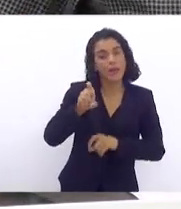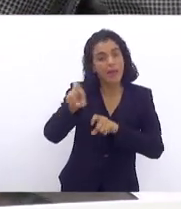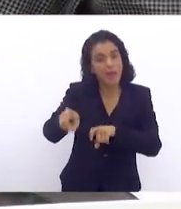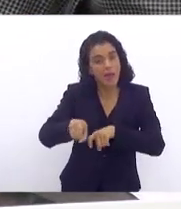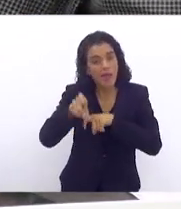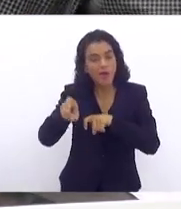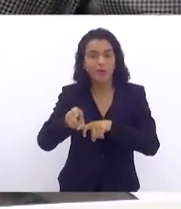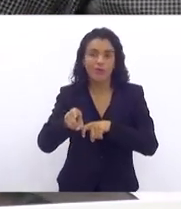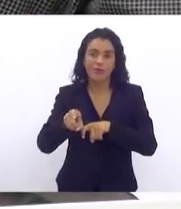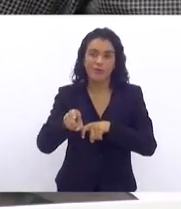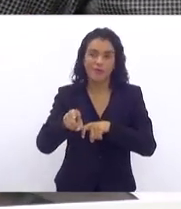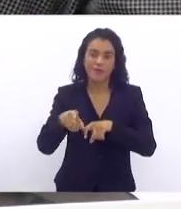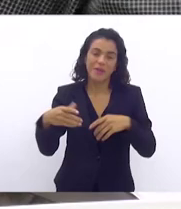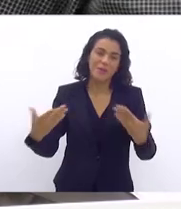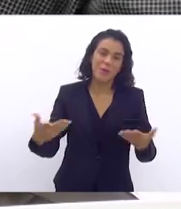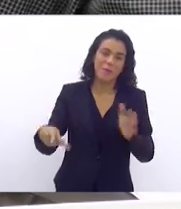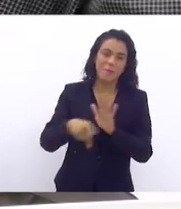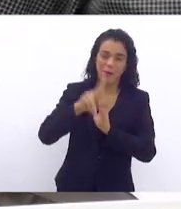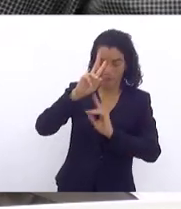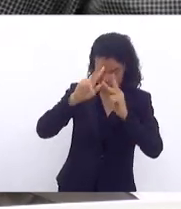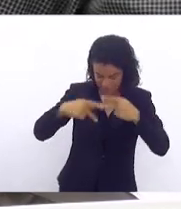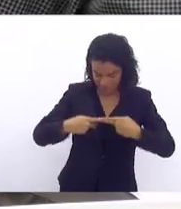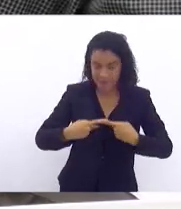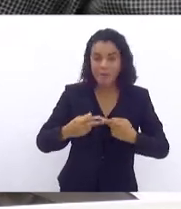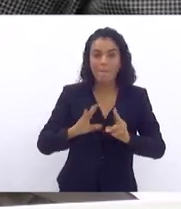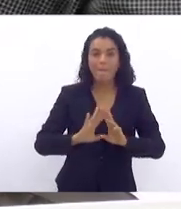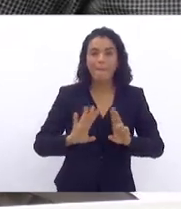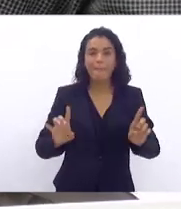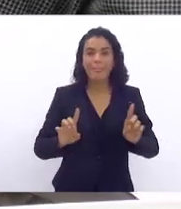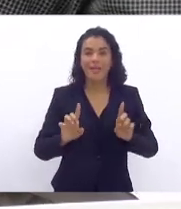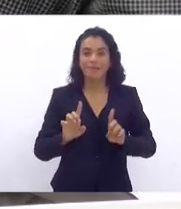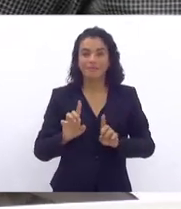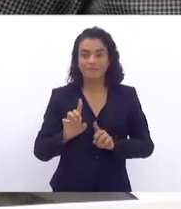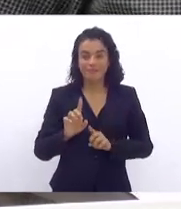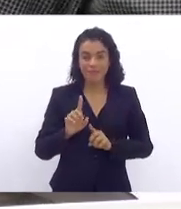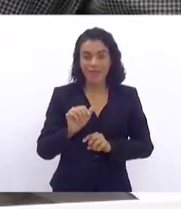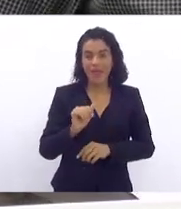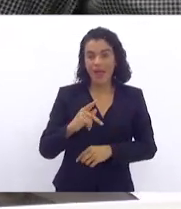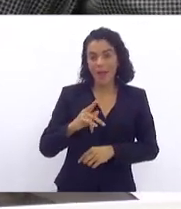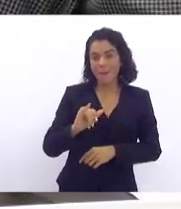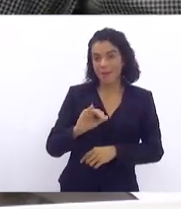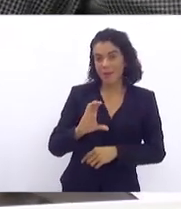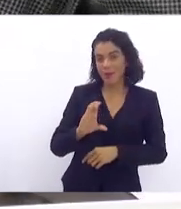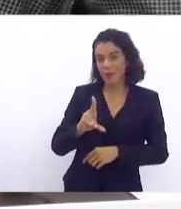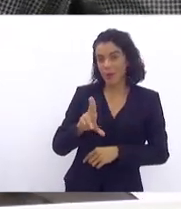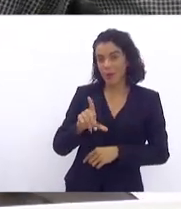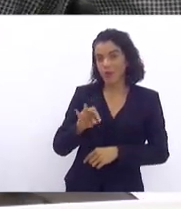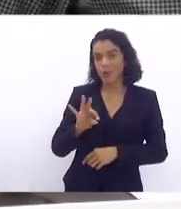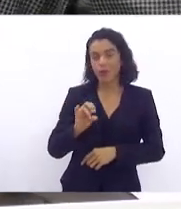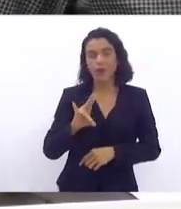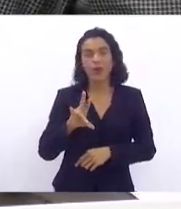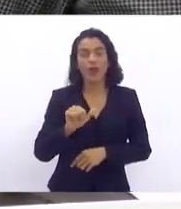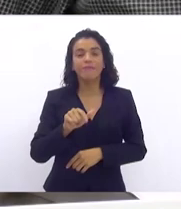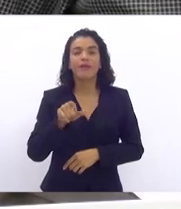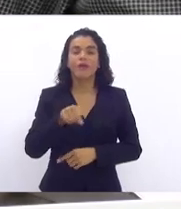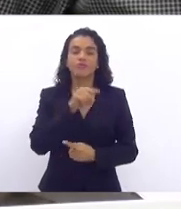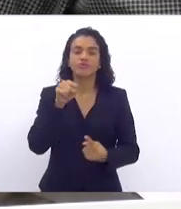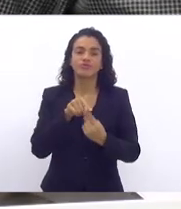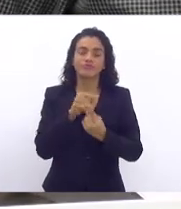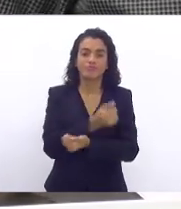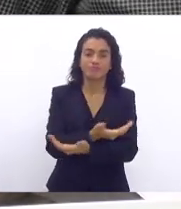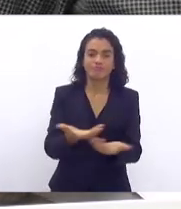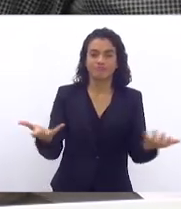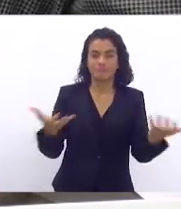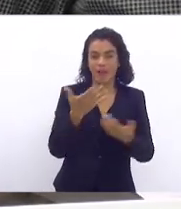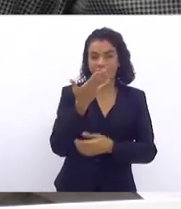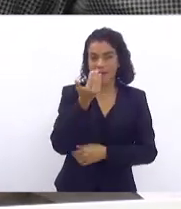é praticamente em causa própria. Mas como o bem maior da aquicultura é levar alimentação para a mesa de todos, eu